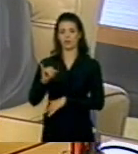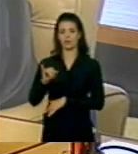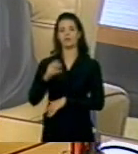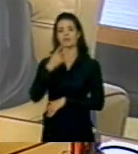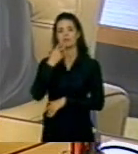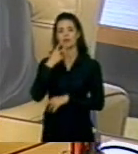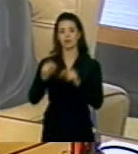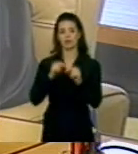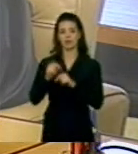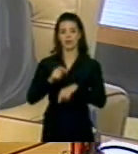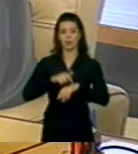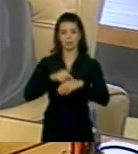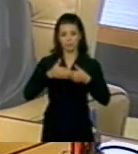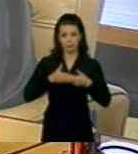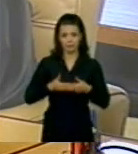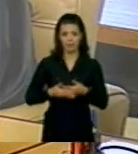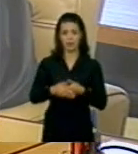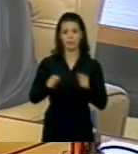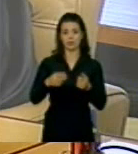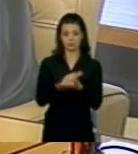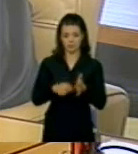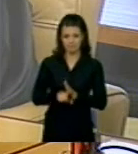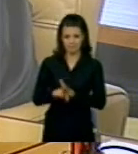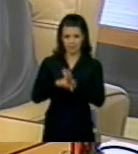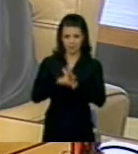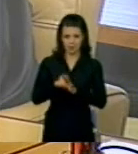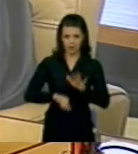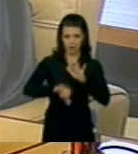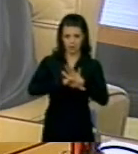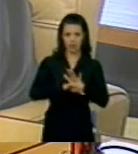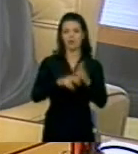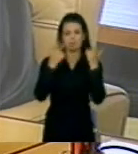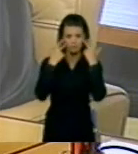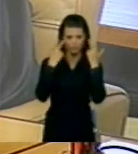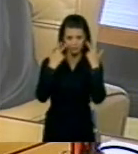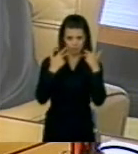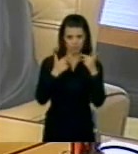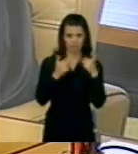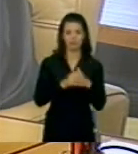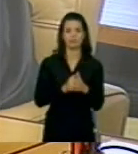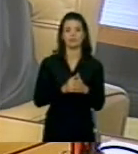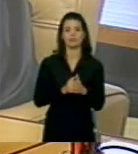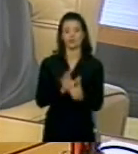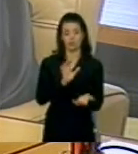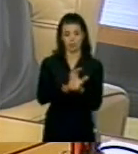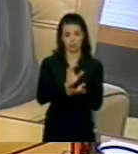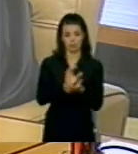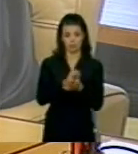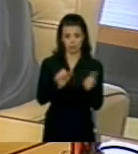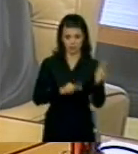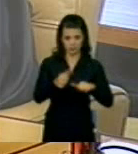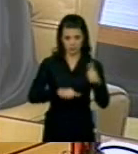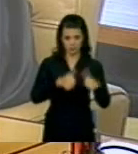de quando um parlamentar possa ser alvo de investigação por crime comum perante o foro apropriado, também esses